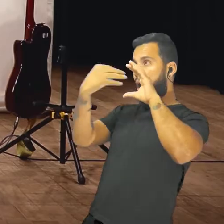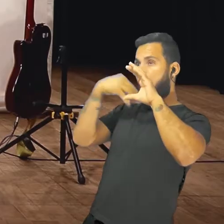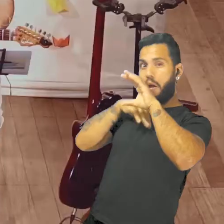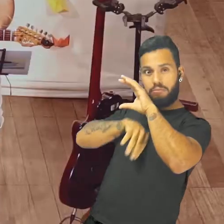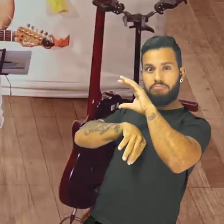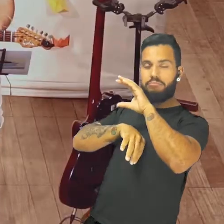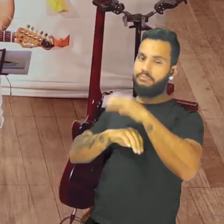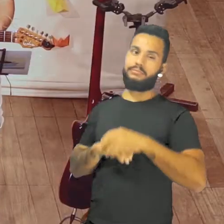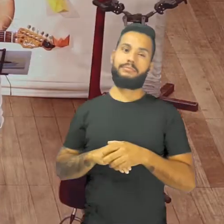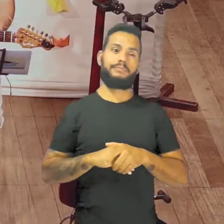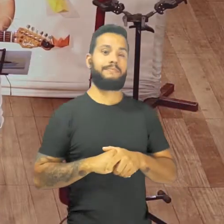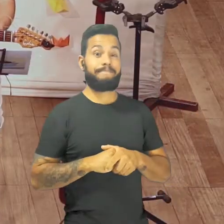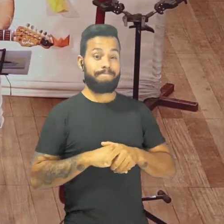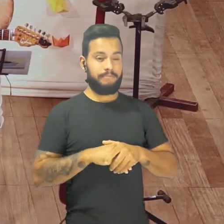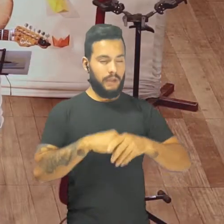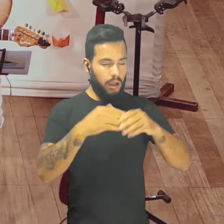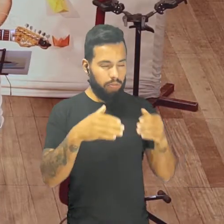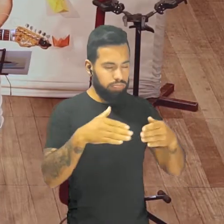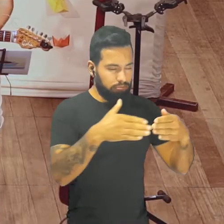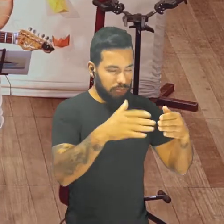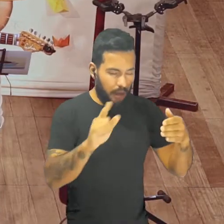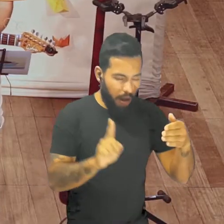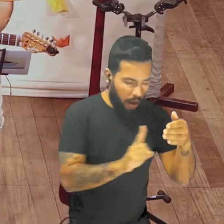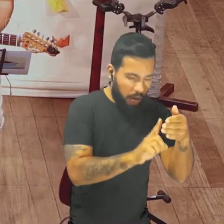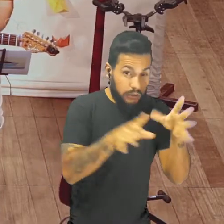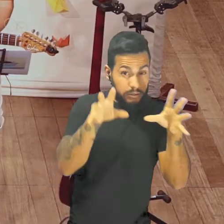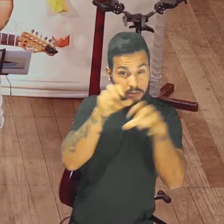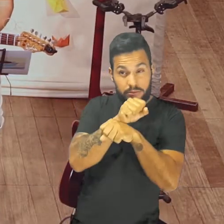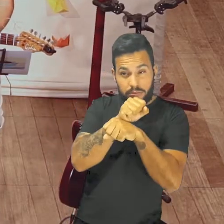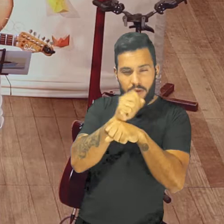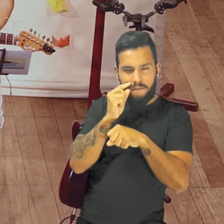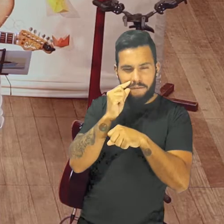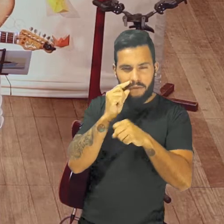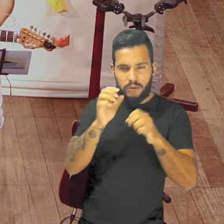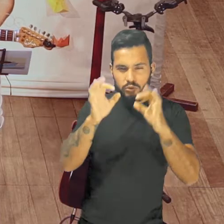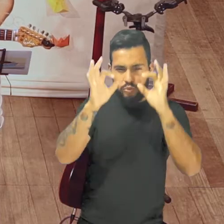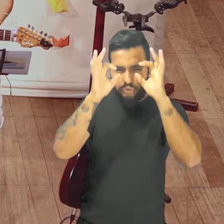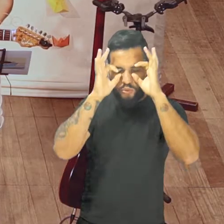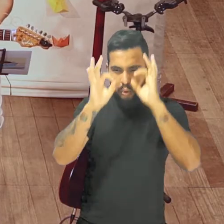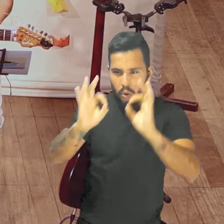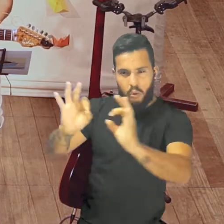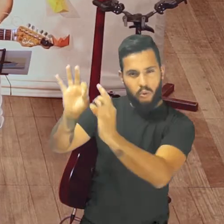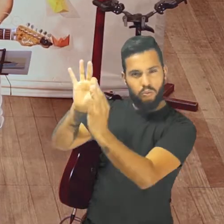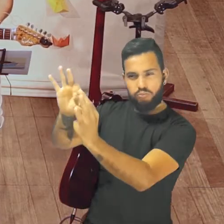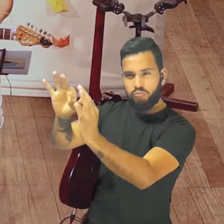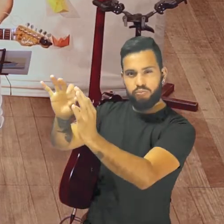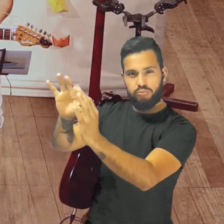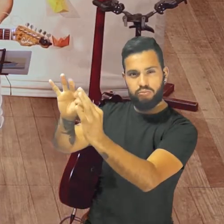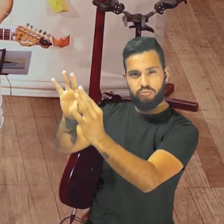E aí, e de um cantinho bem escuro ali, bem quietinho, a gente viu dois olhinhos brilhantes que